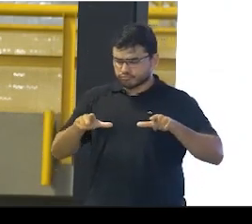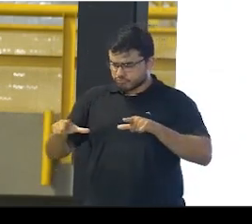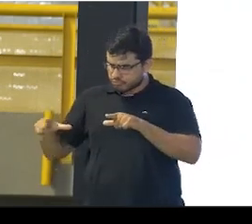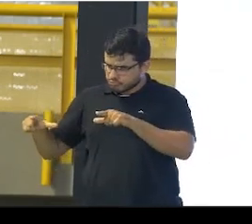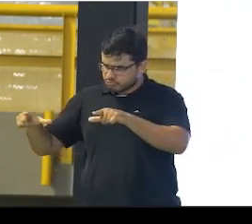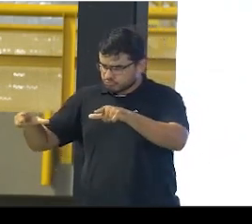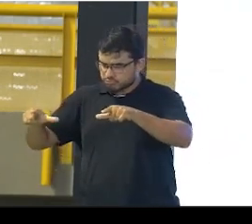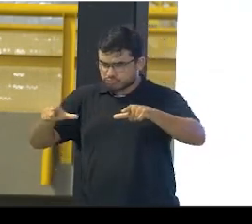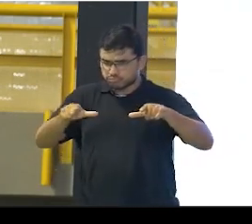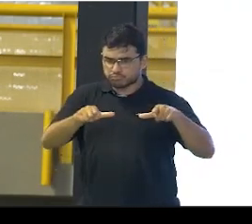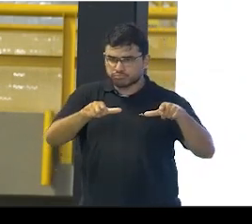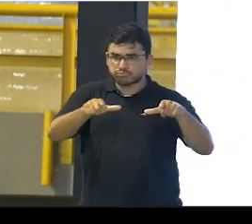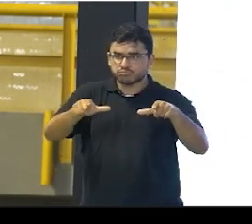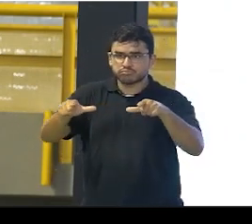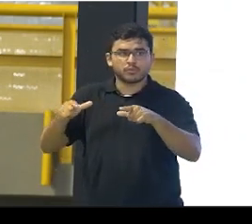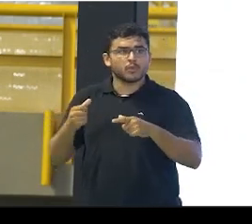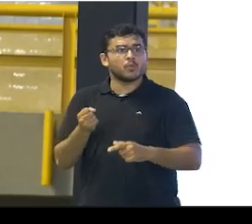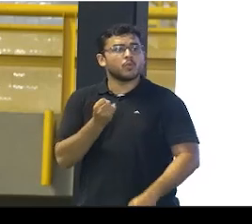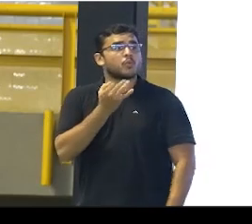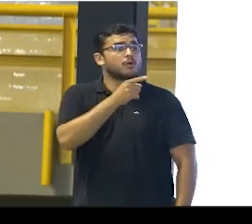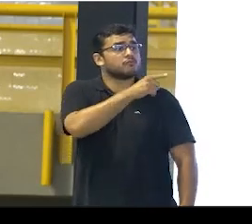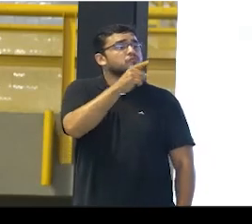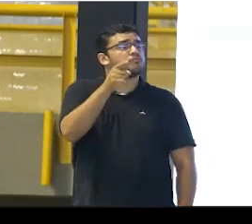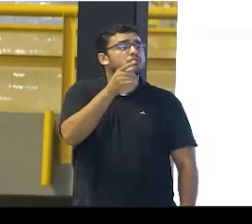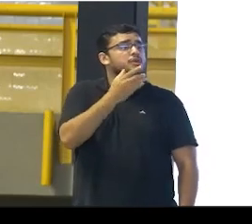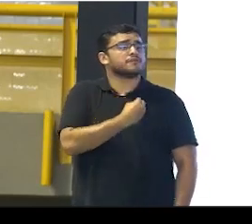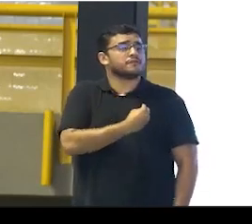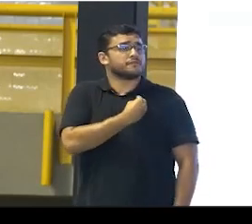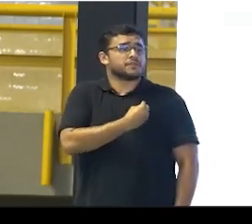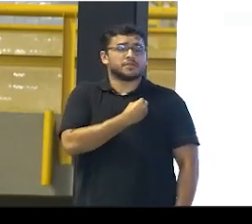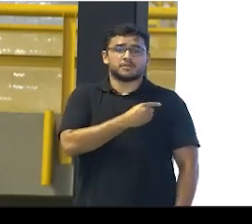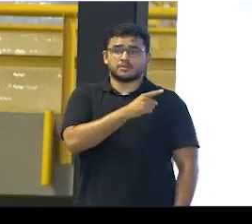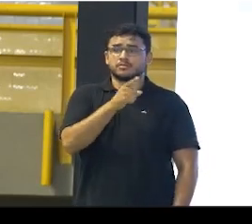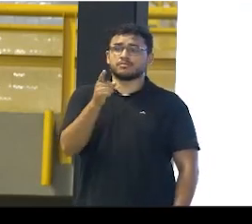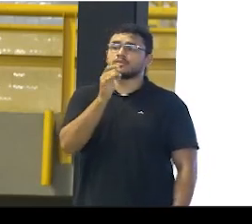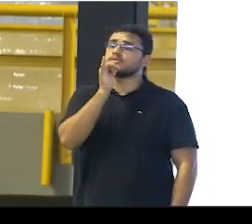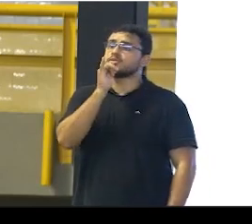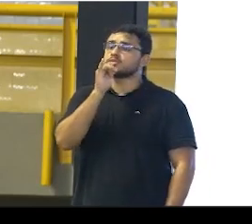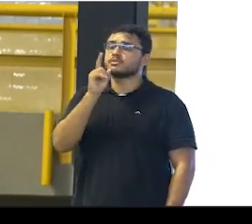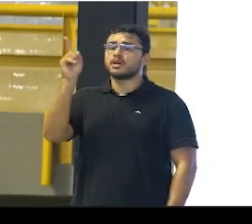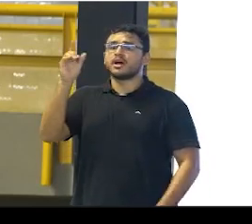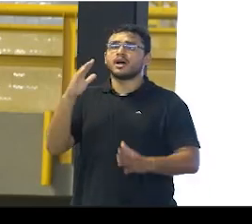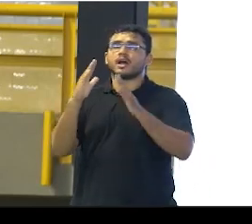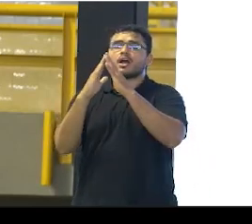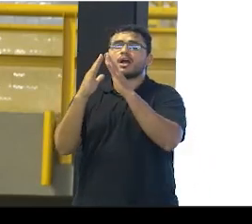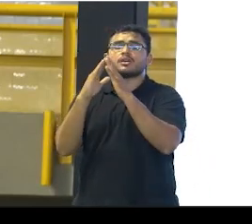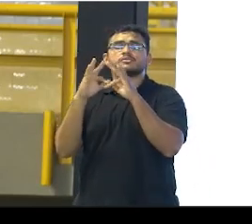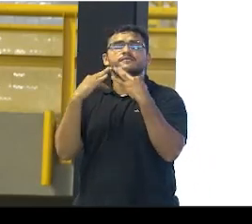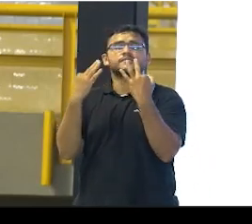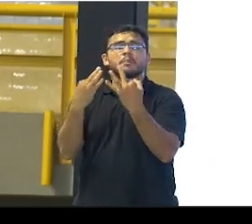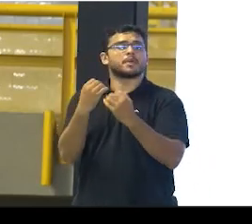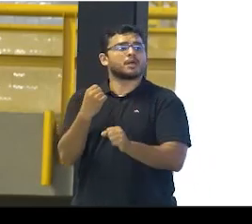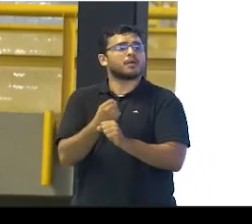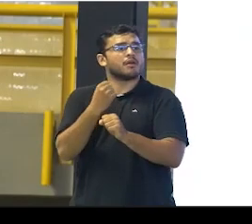trapézio, seria Bzão mais Bzinho vezes H. Só que eu não quero